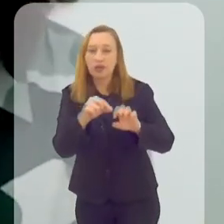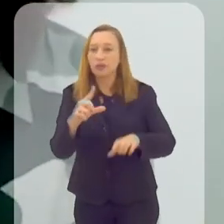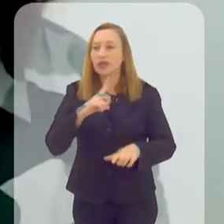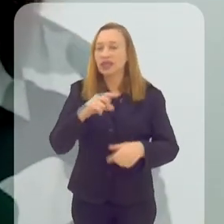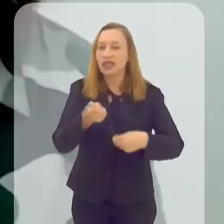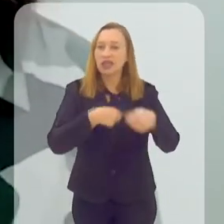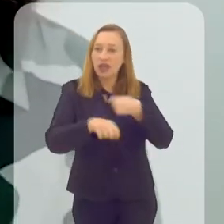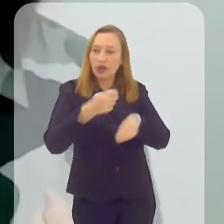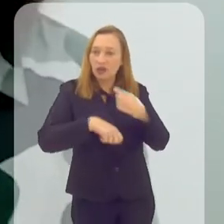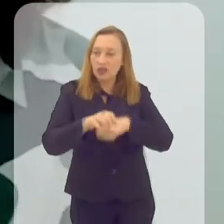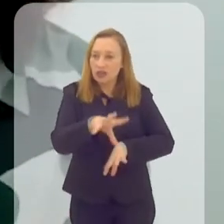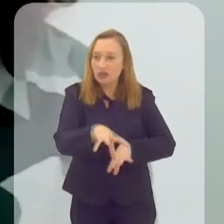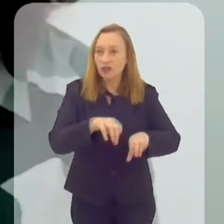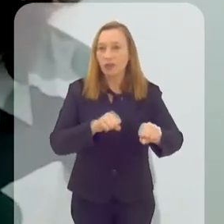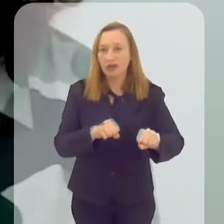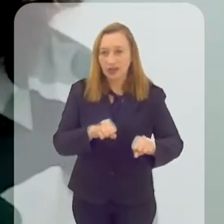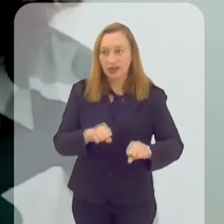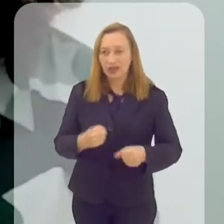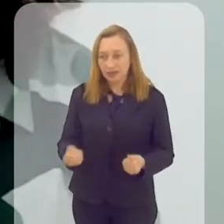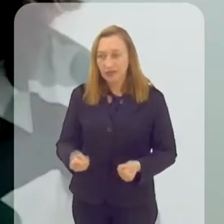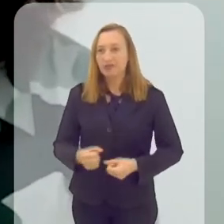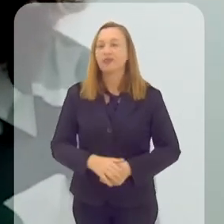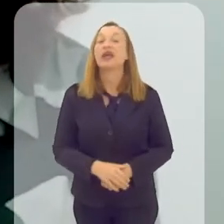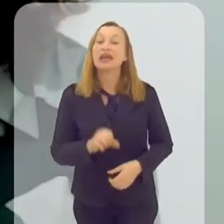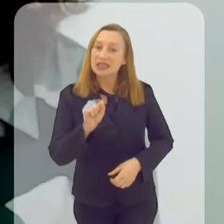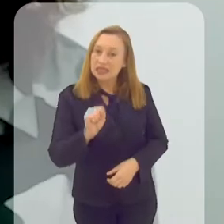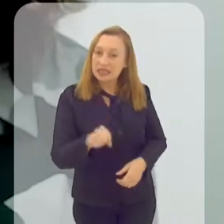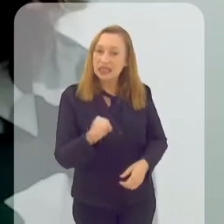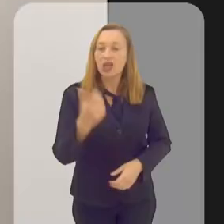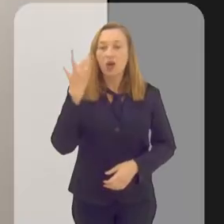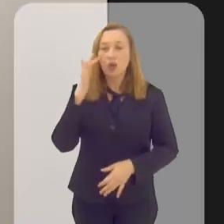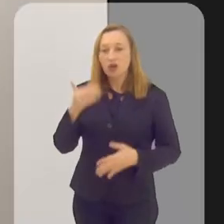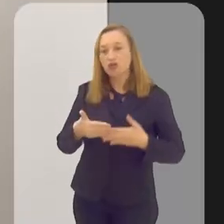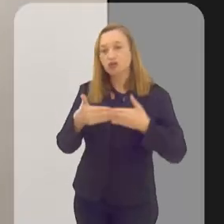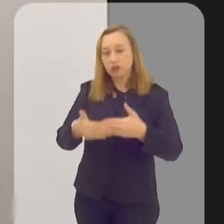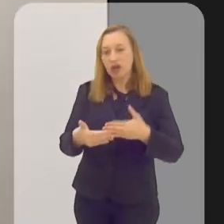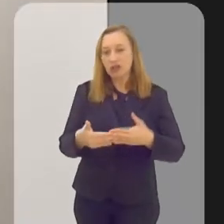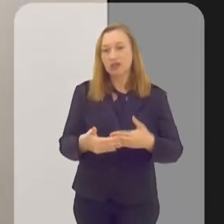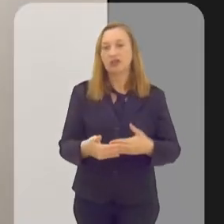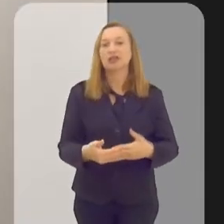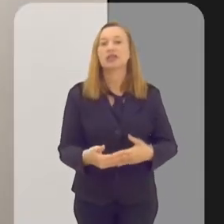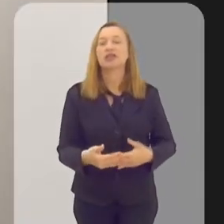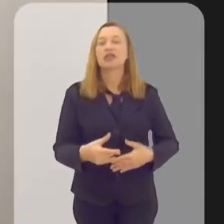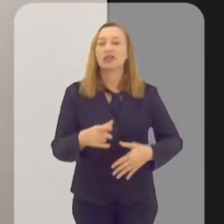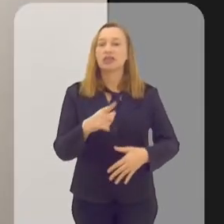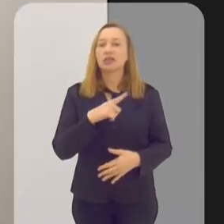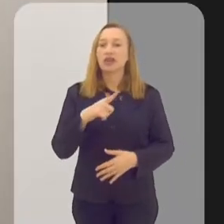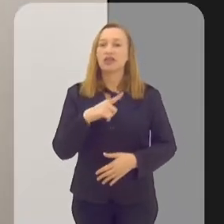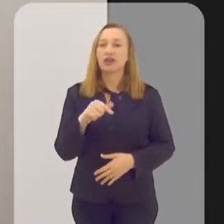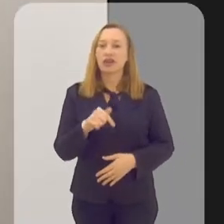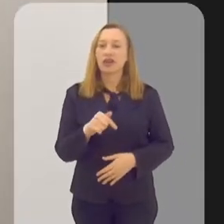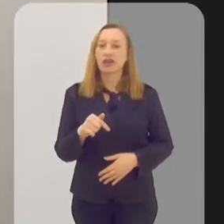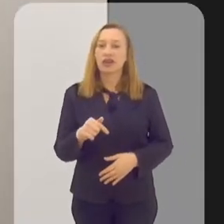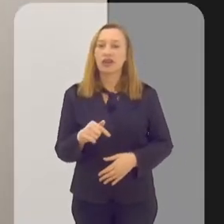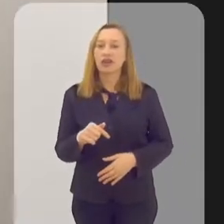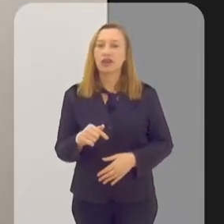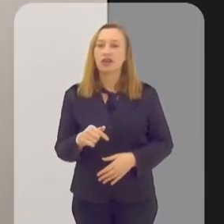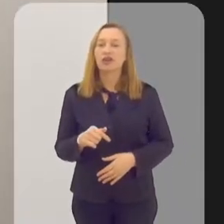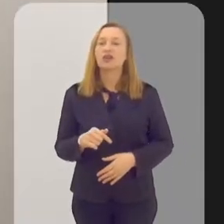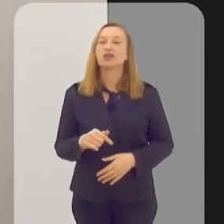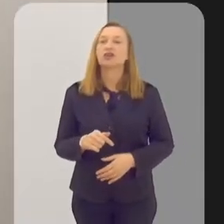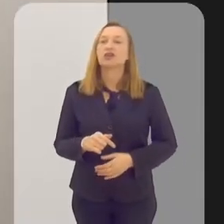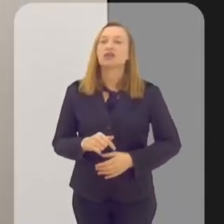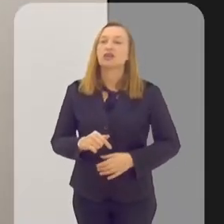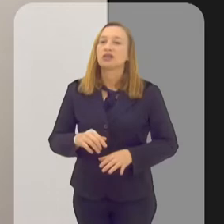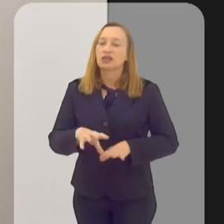para poder gerar negócios e se formalizarem. Sim, eu acho que um grande passo que foi feito é que a